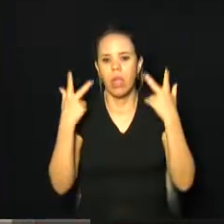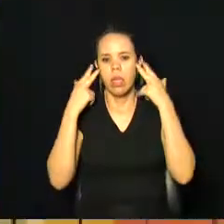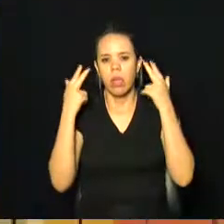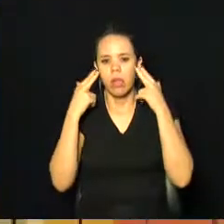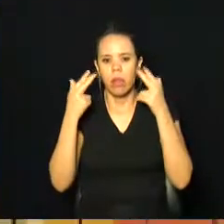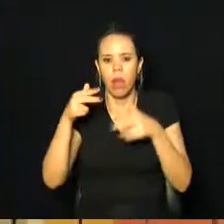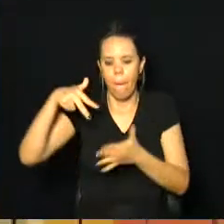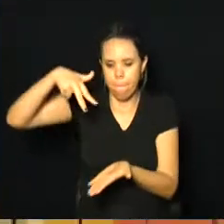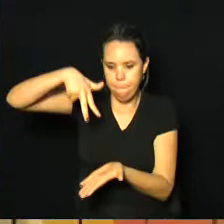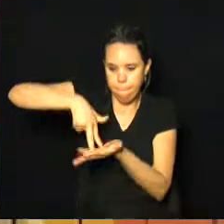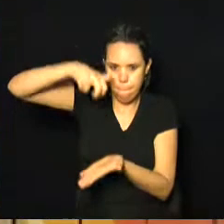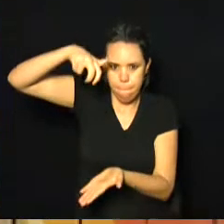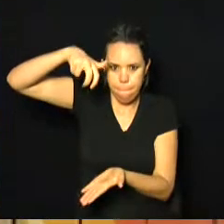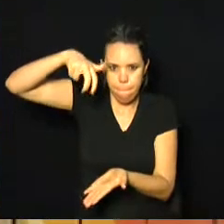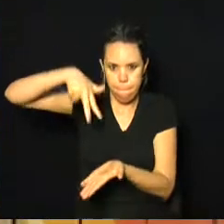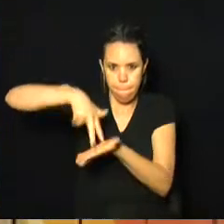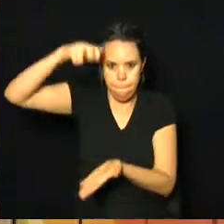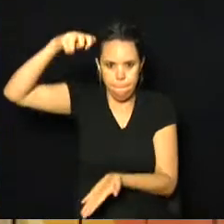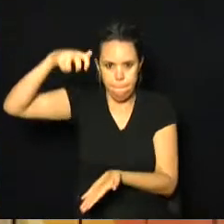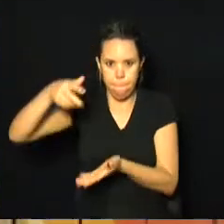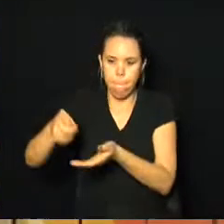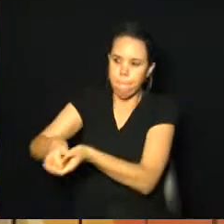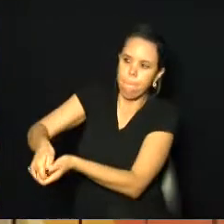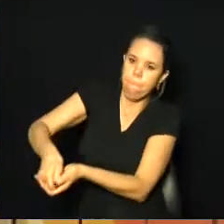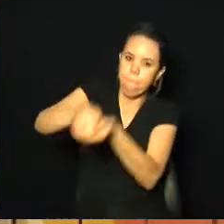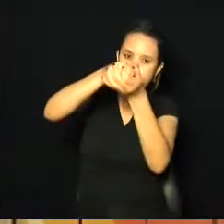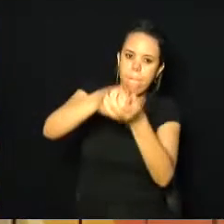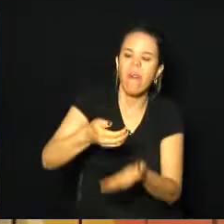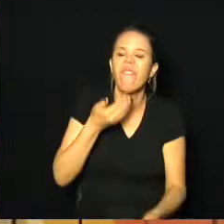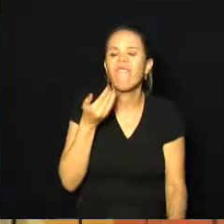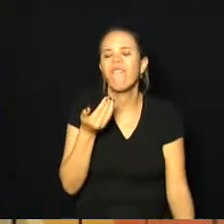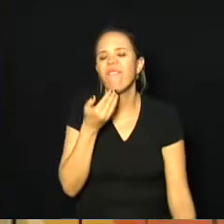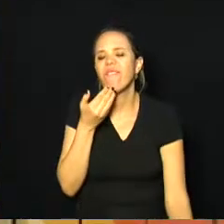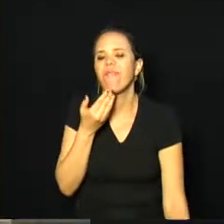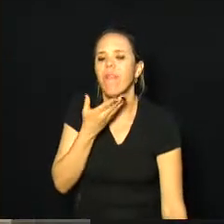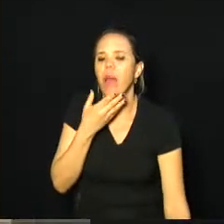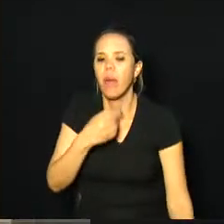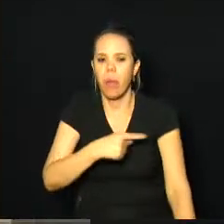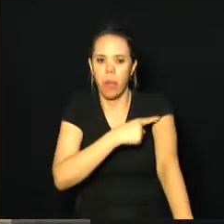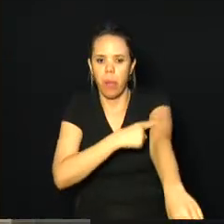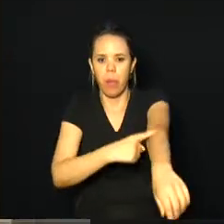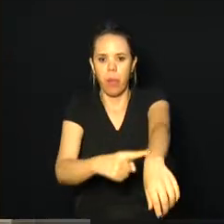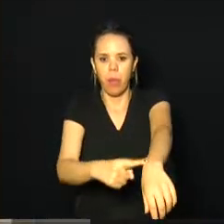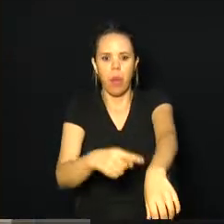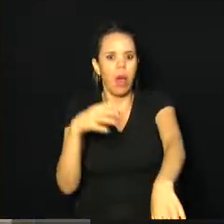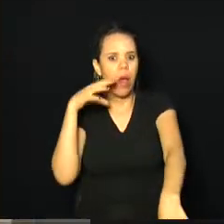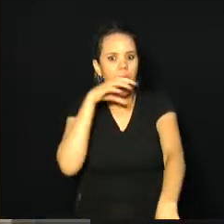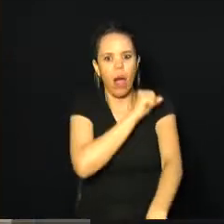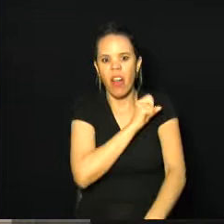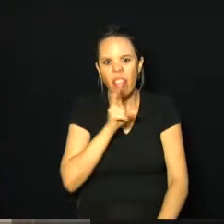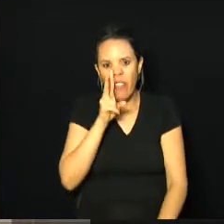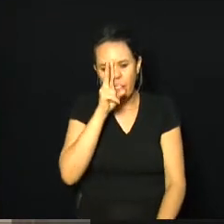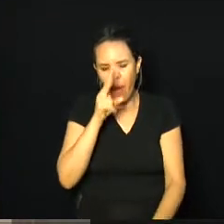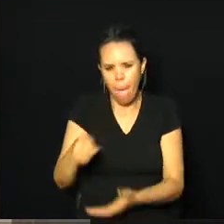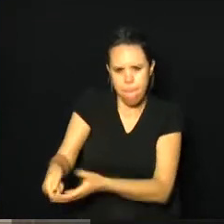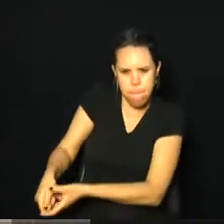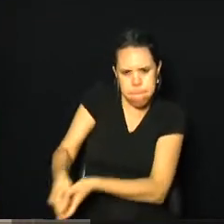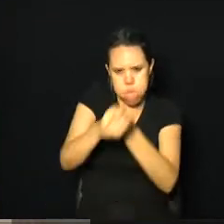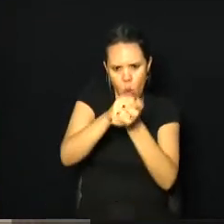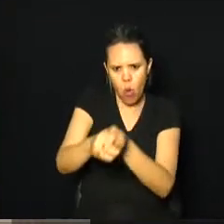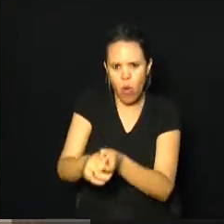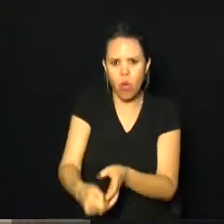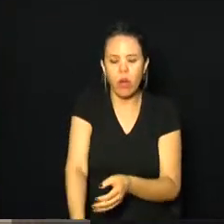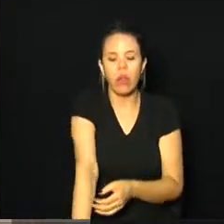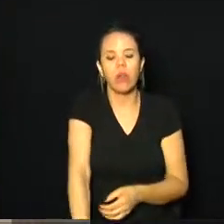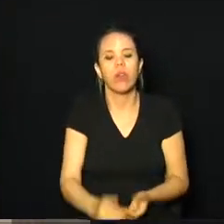bem, comecei a ter facilidade. E aí meu braço, bicho, era muito rápido e forte as pancadas. Aí